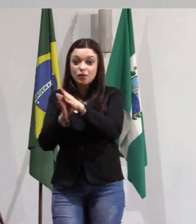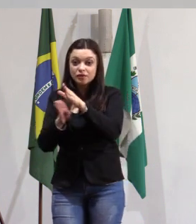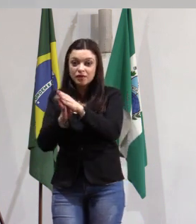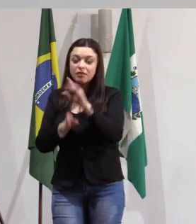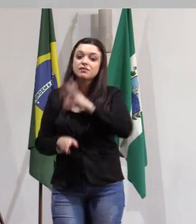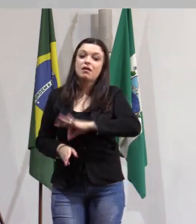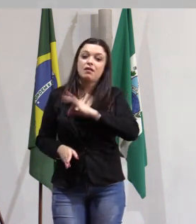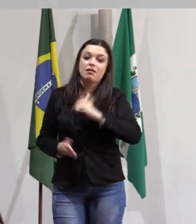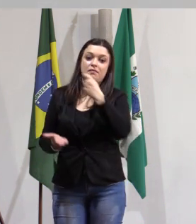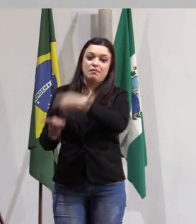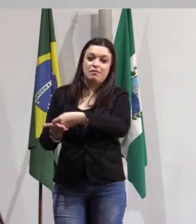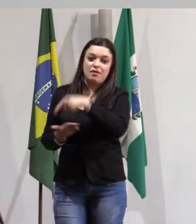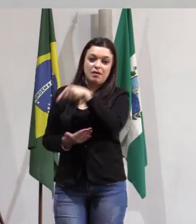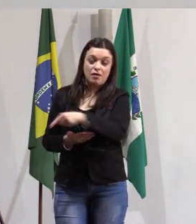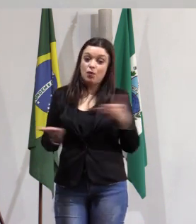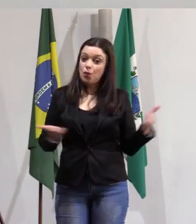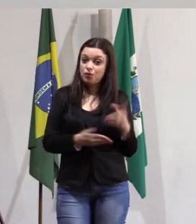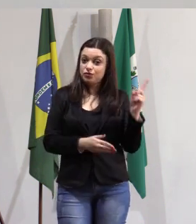não existe.